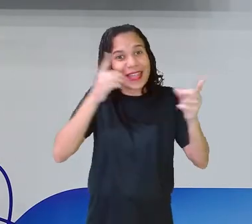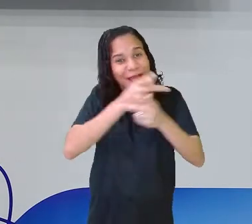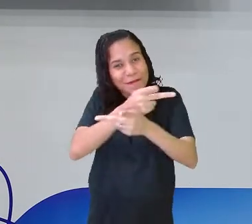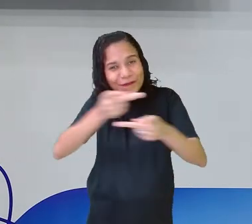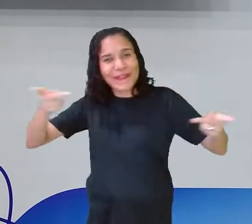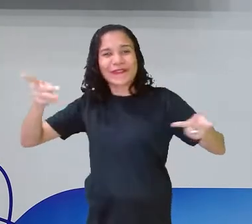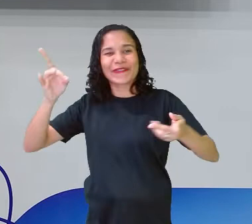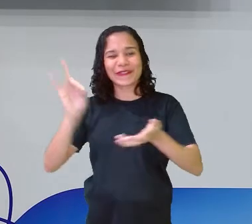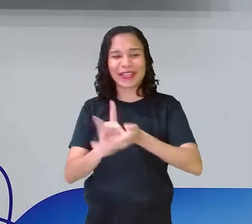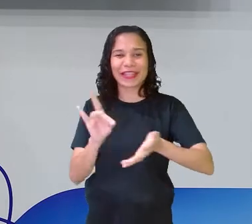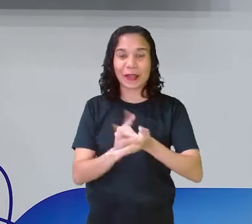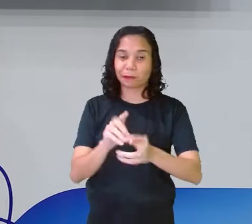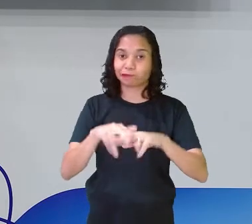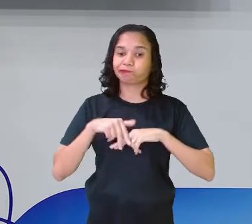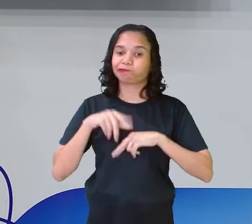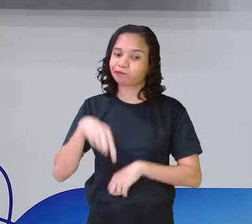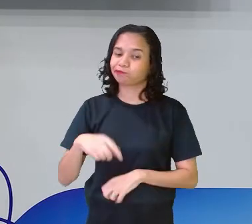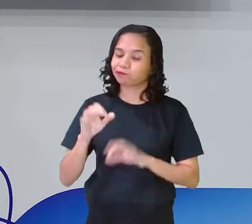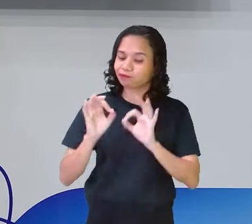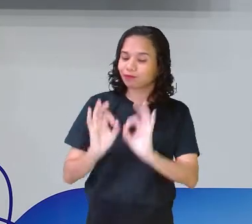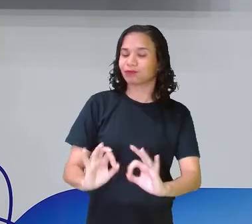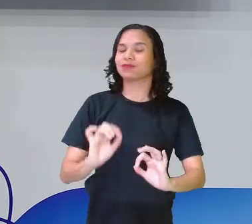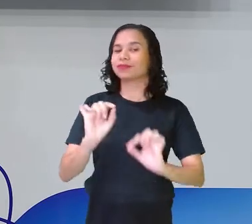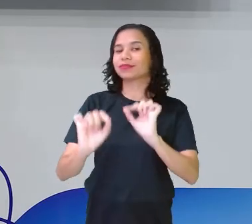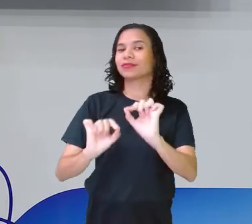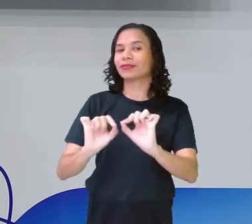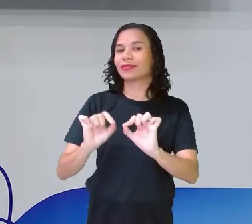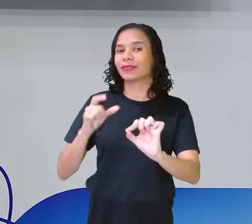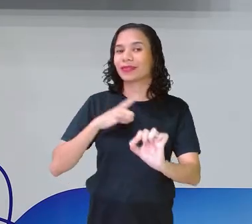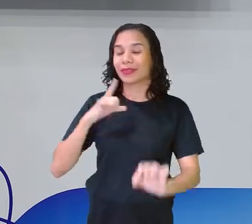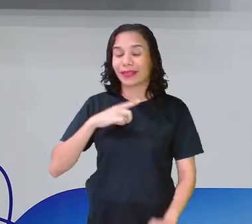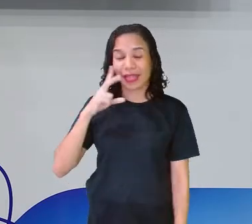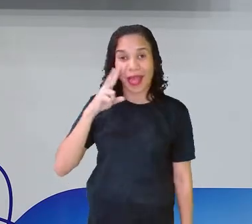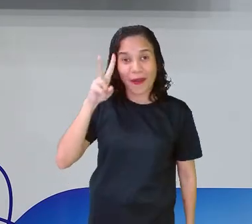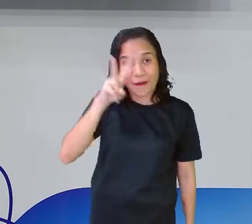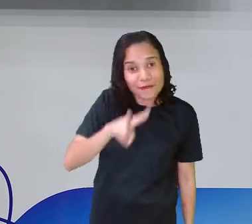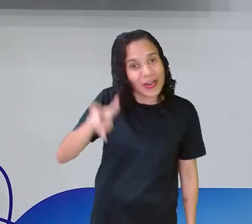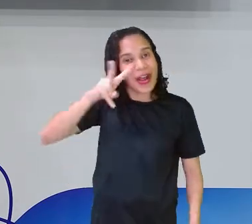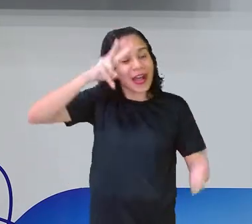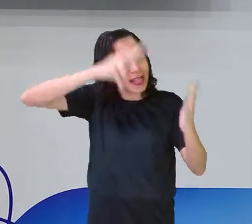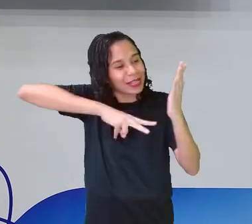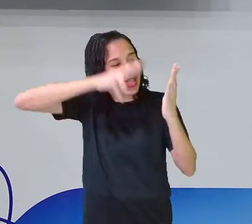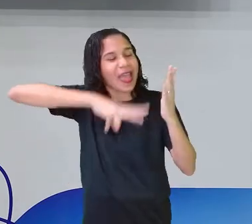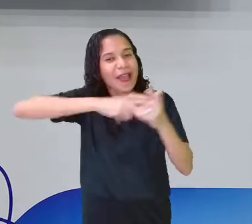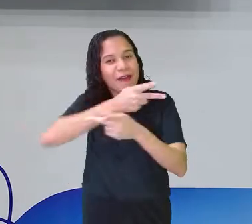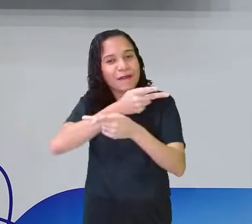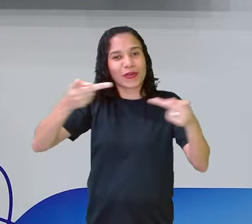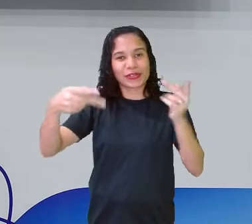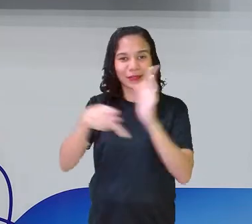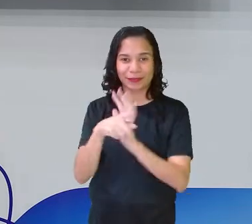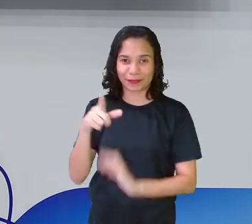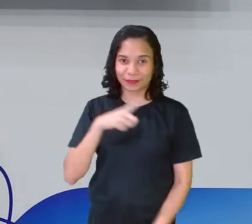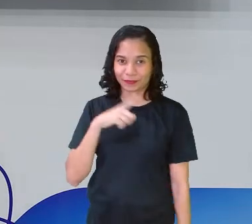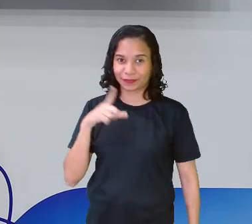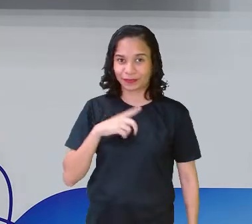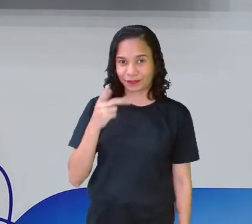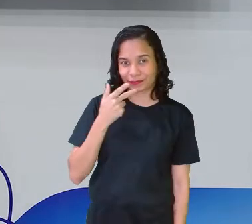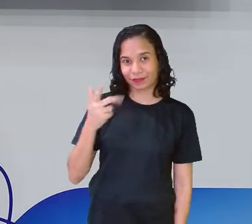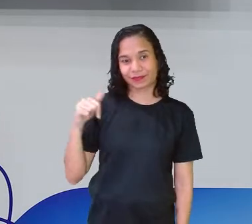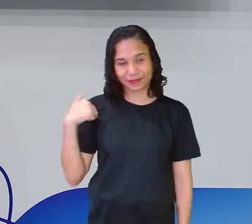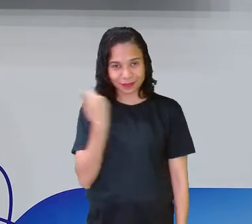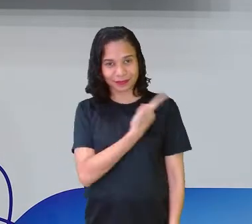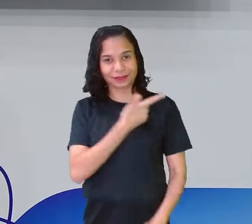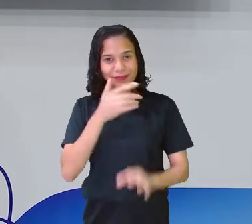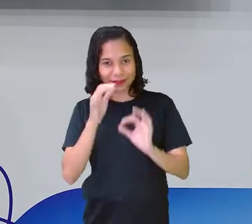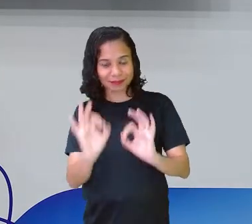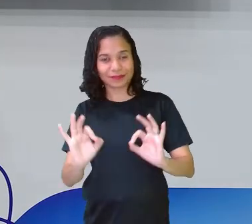né? Então, nada mais justo do que ouvir, ler o que vocês têm a dizer para a